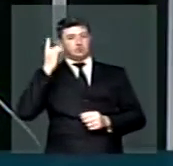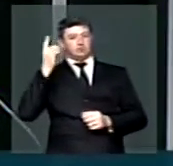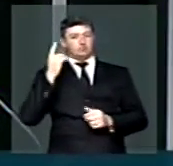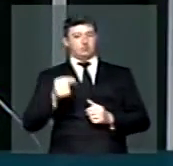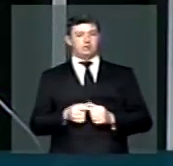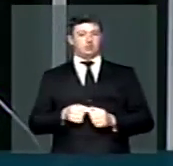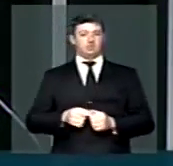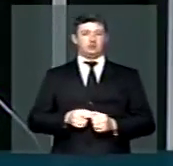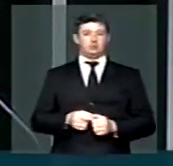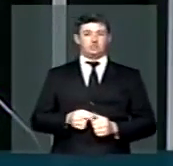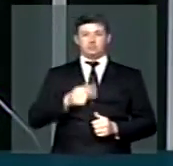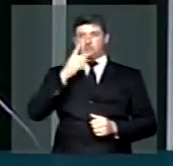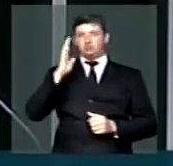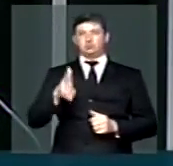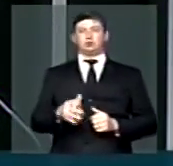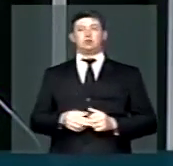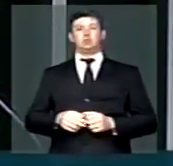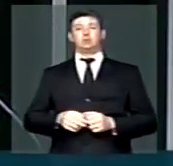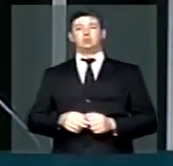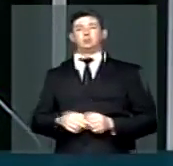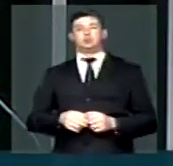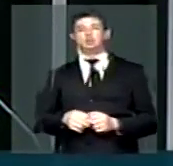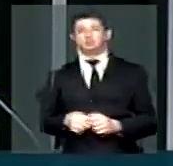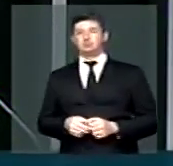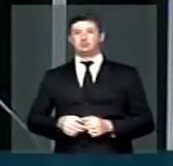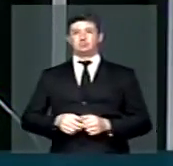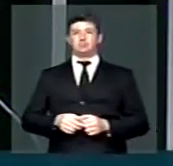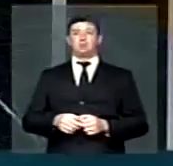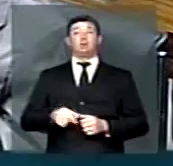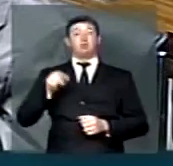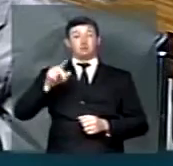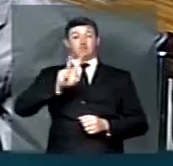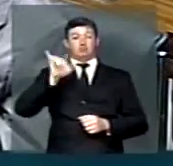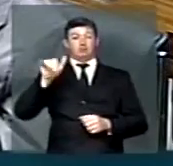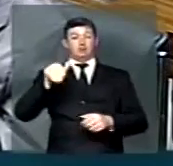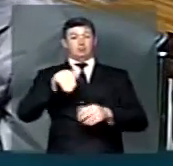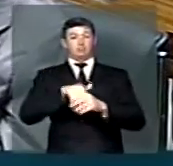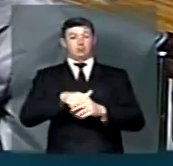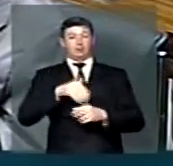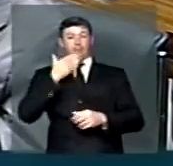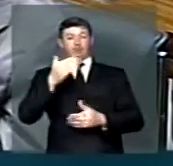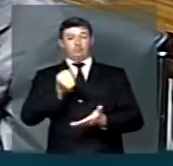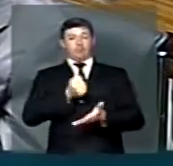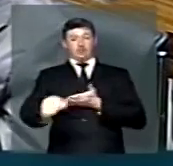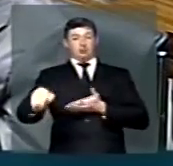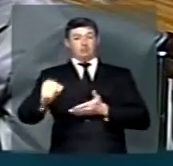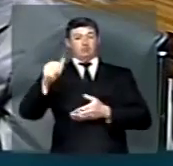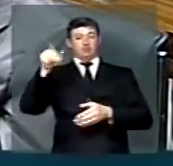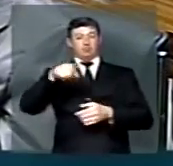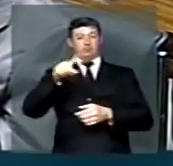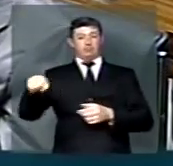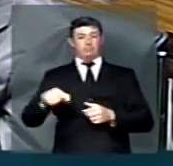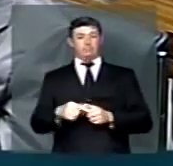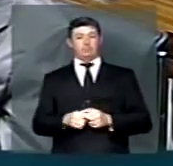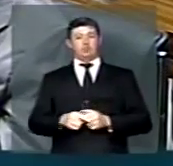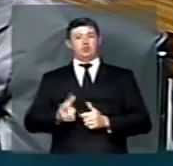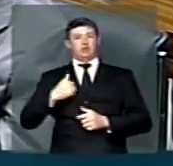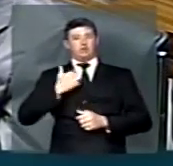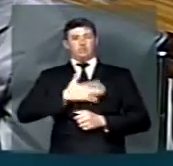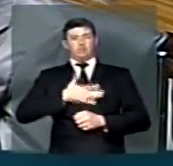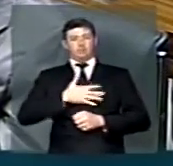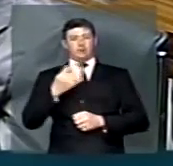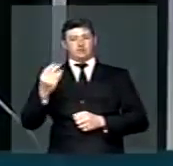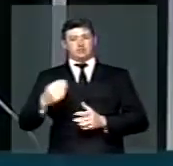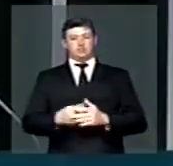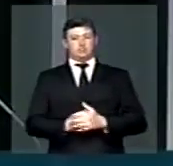já disse para todos os motoristas que vai votar pela derrubada do veto, eu com muito prazer e com